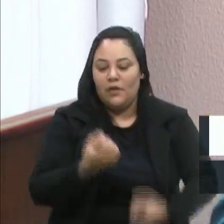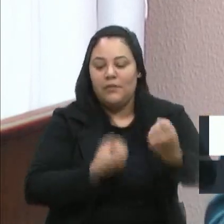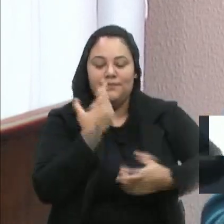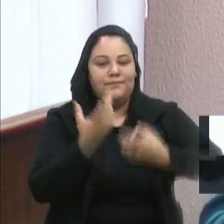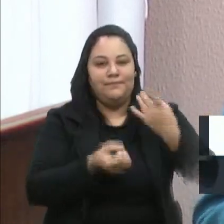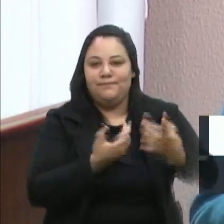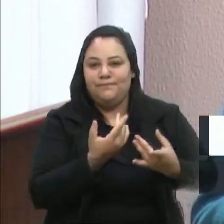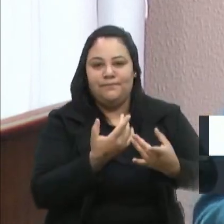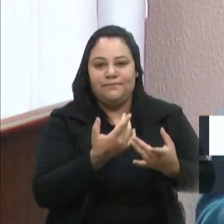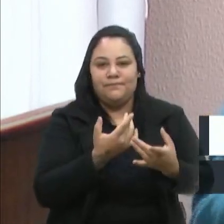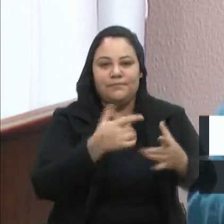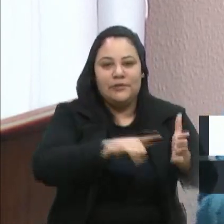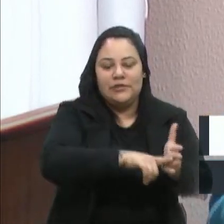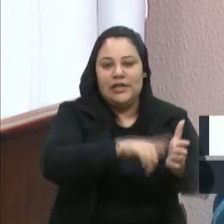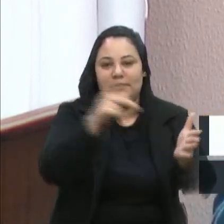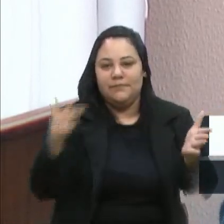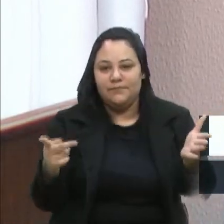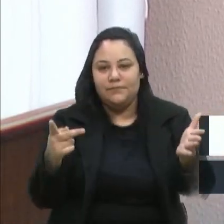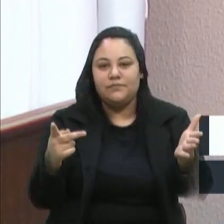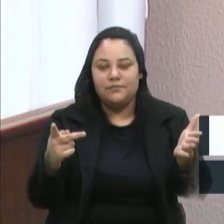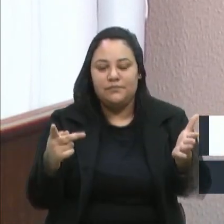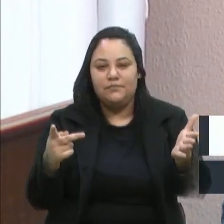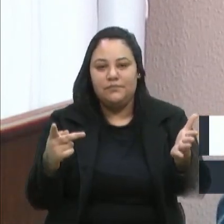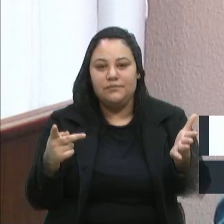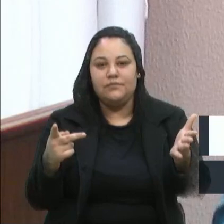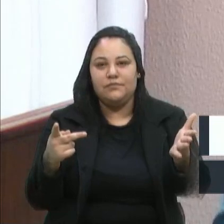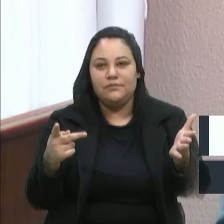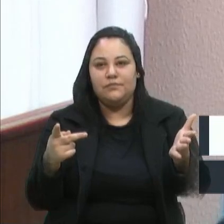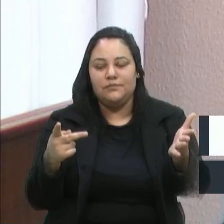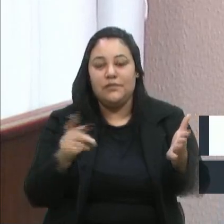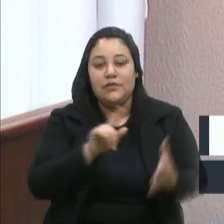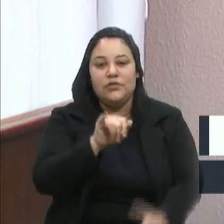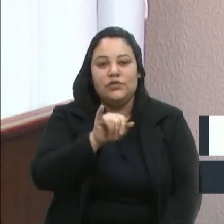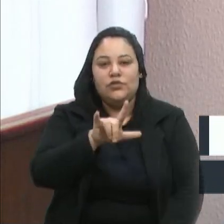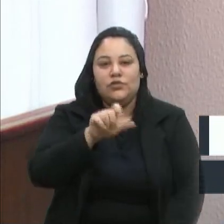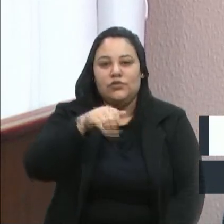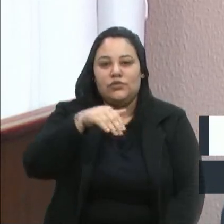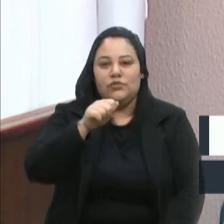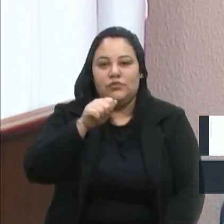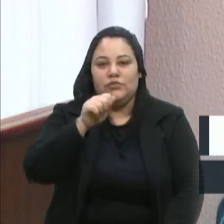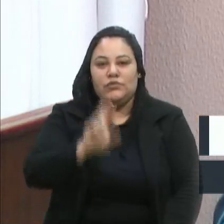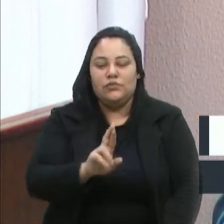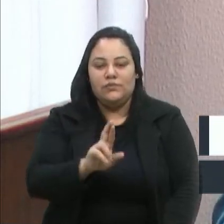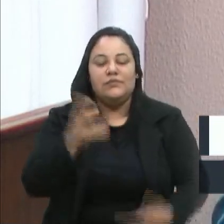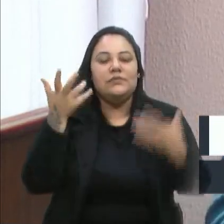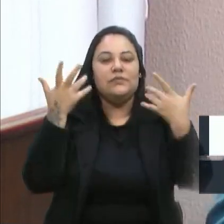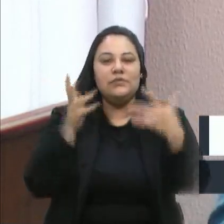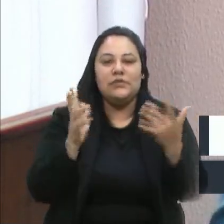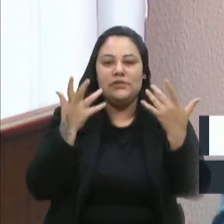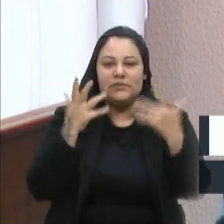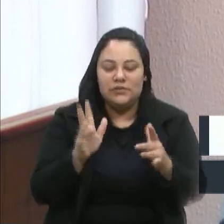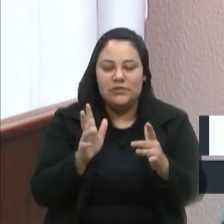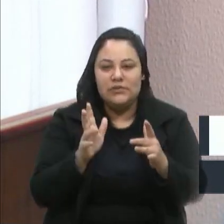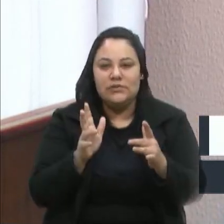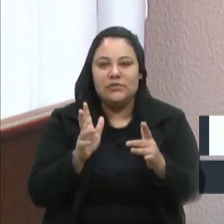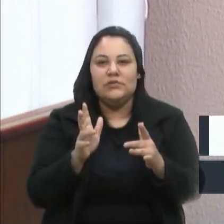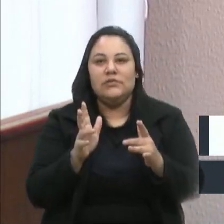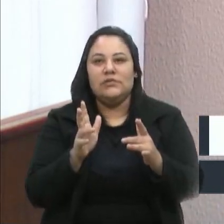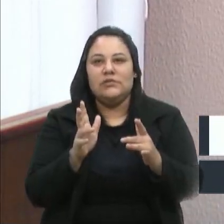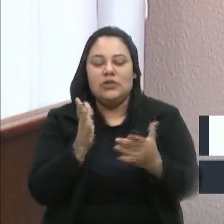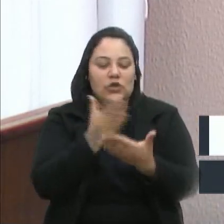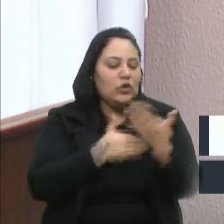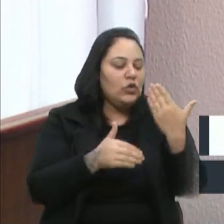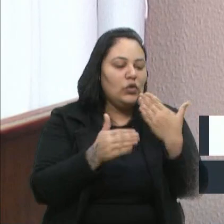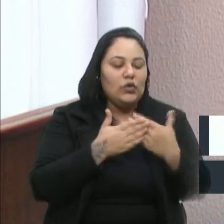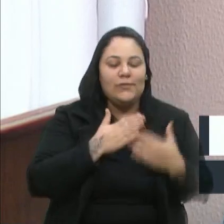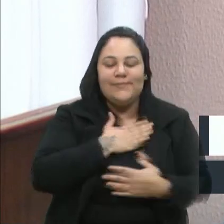ao longo de 25 anos como cronista. Ao amigo Gilmar, parabéns por esse momento e toda a